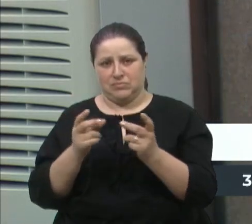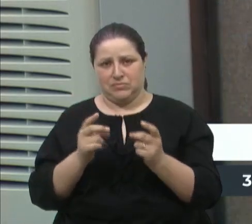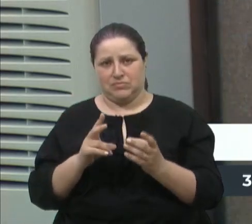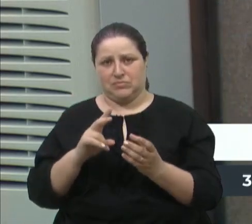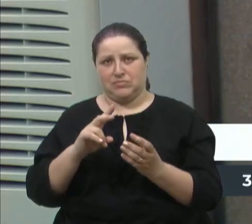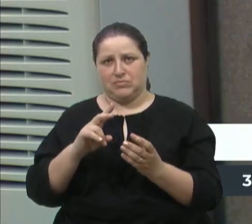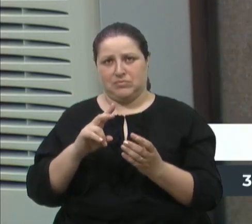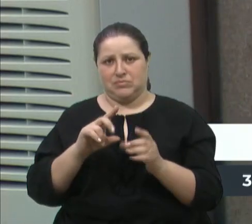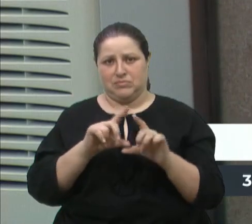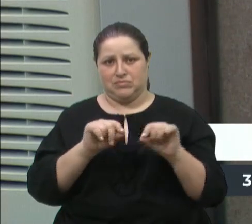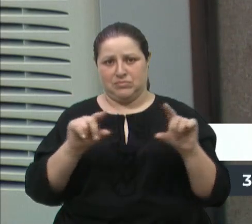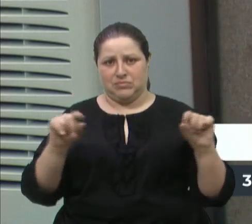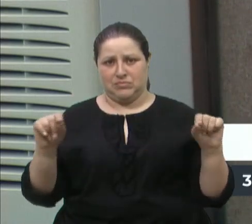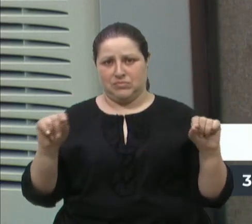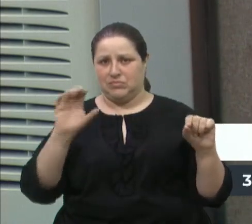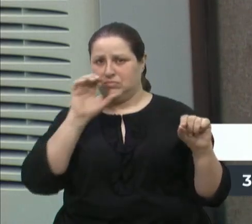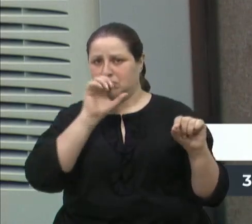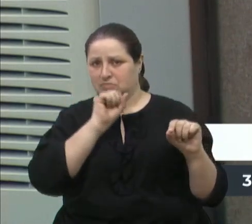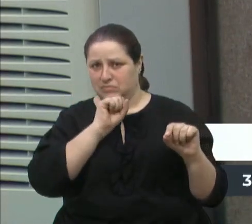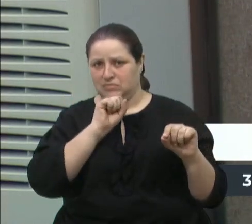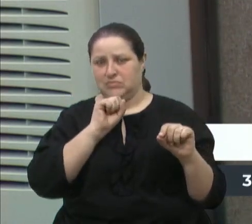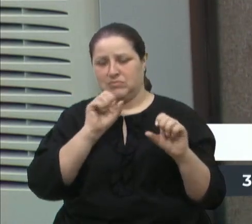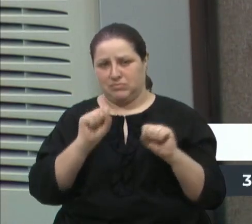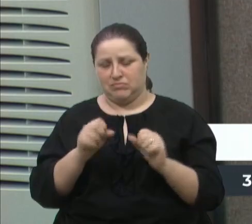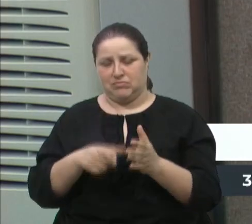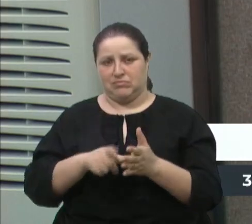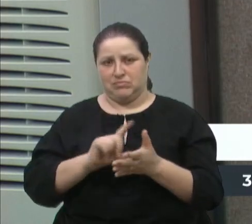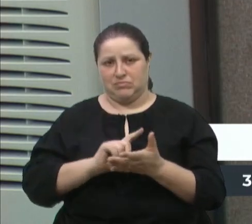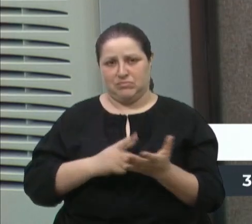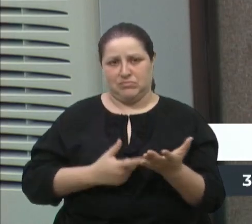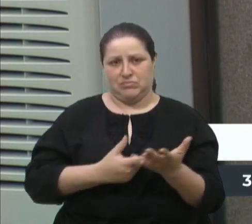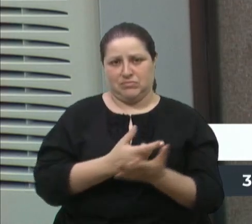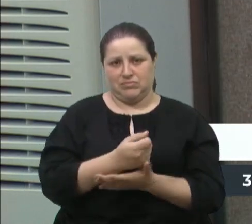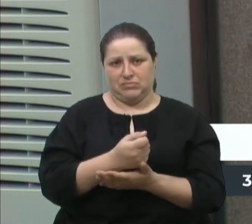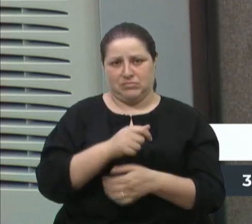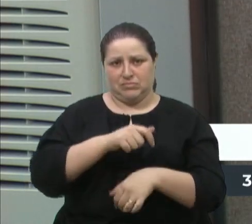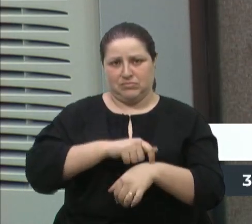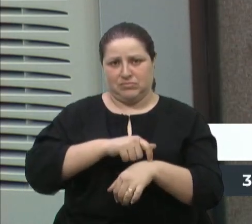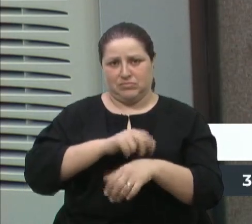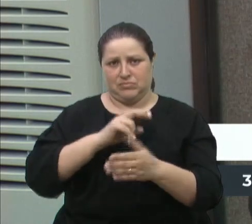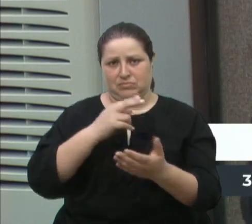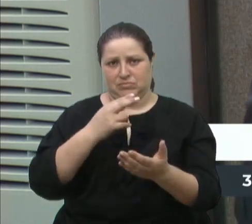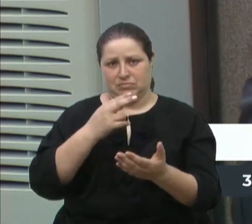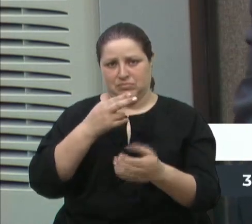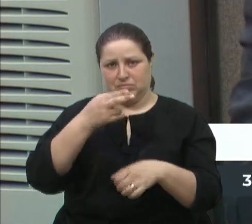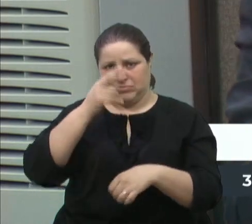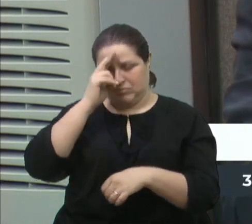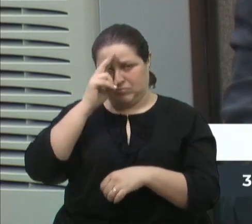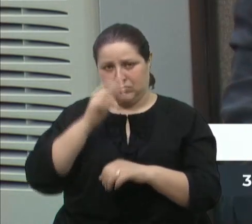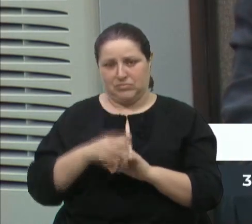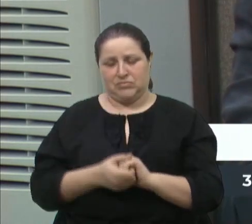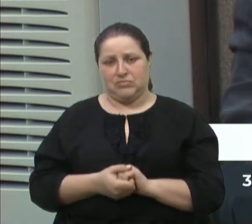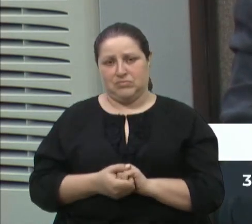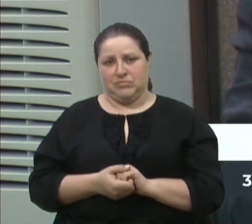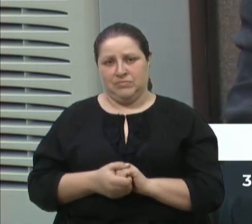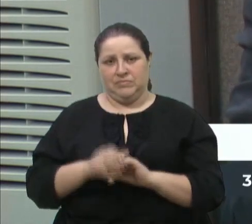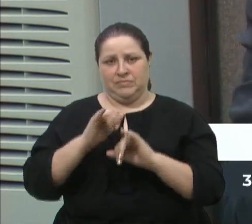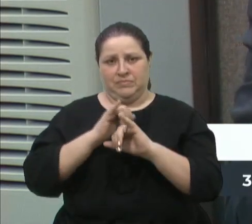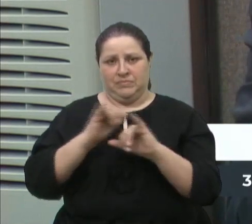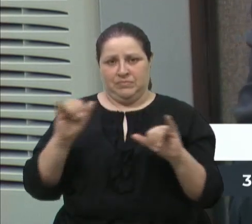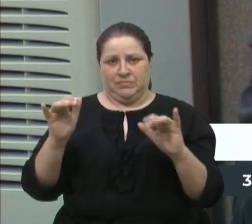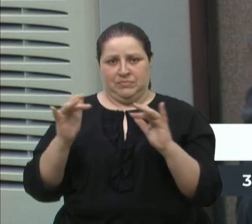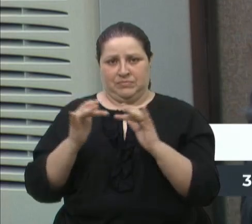ser comprado antecipadamente durante o almoço. Então, nós divulgamos o contato para a primeira feira do